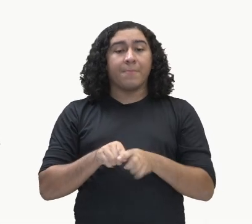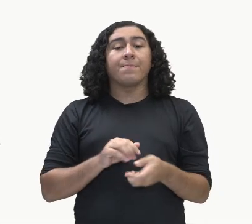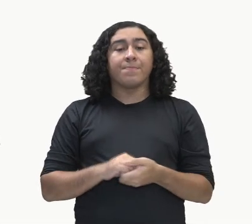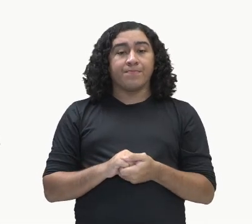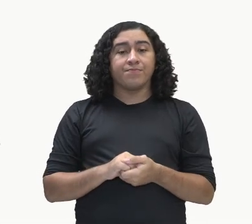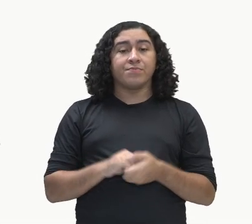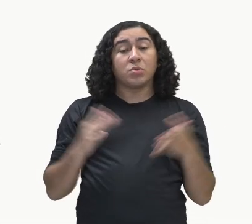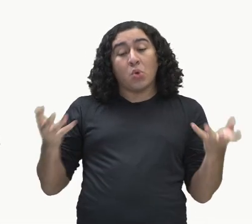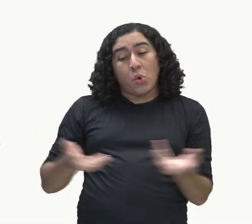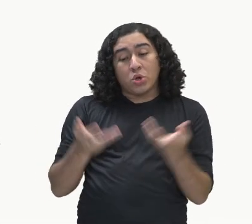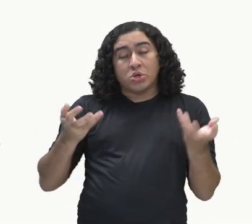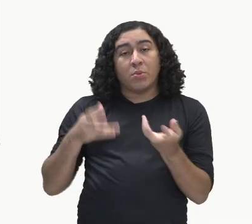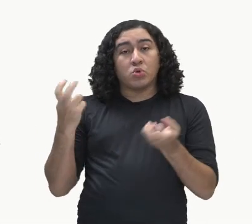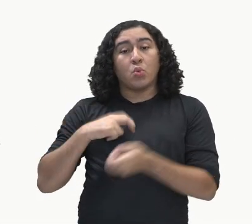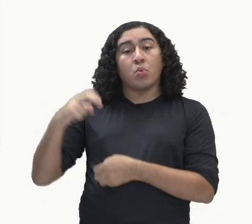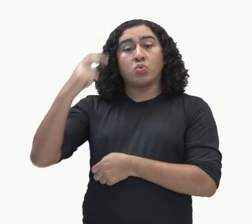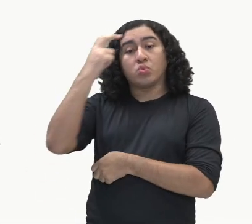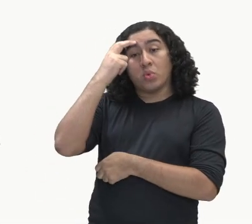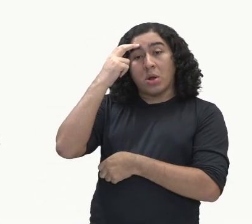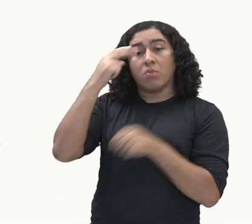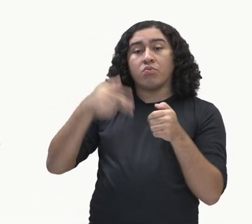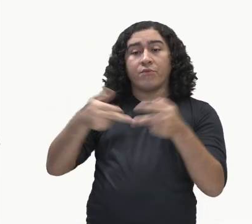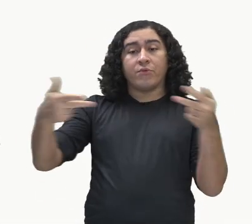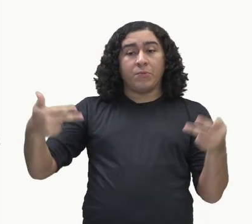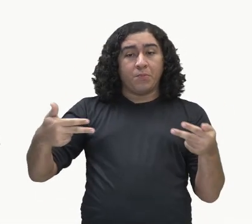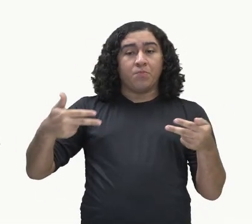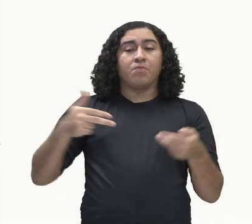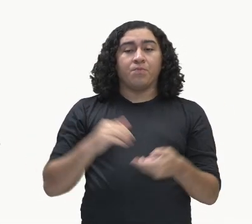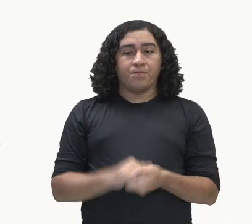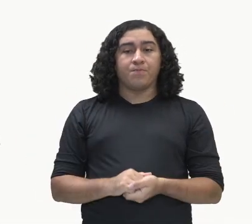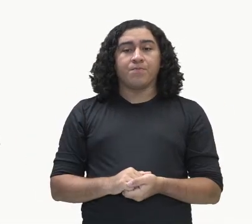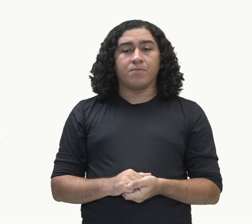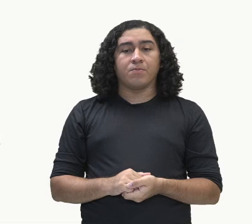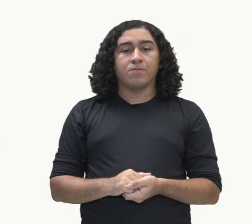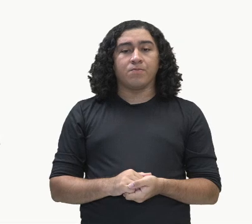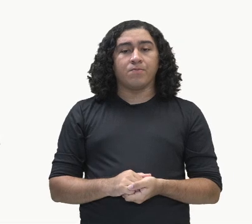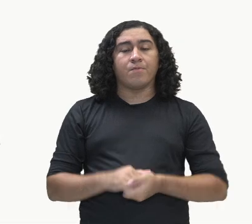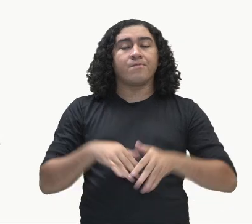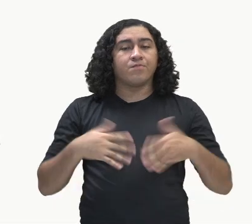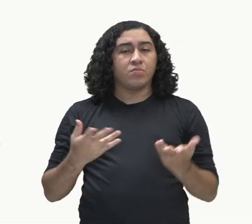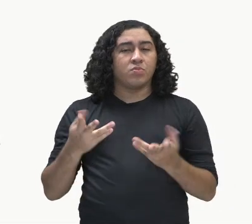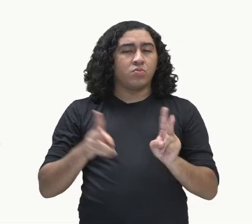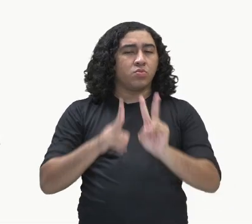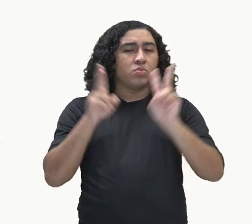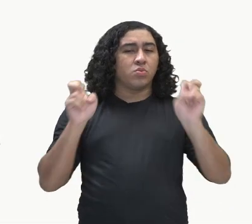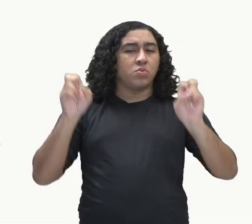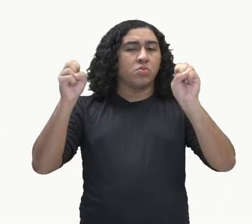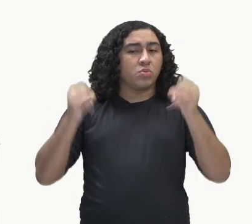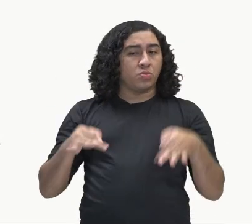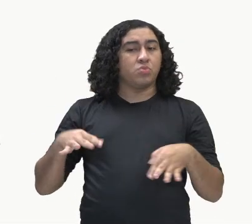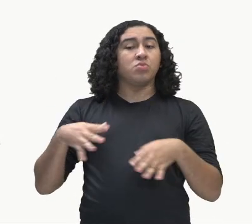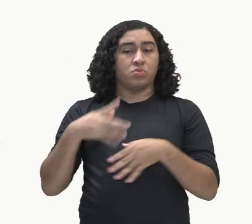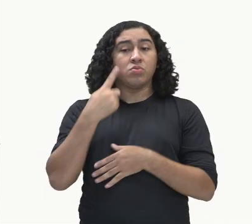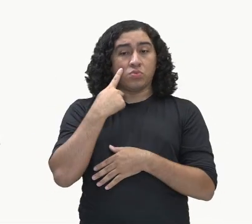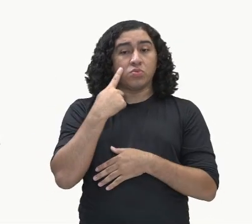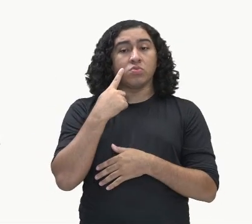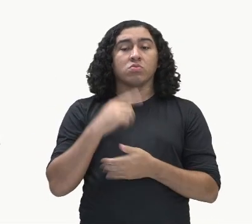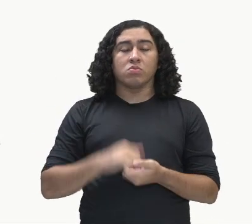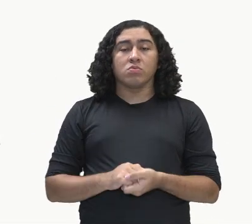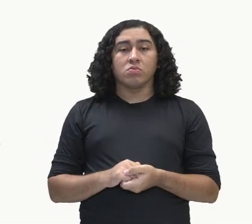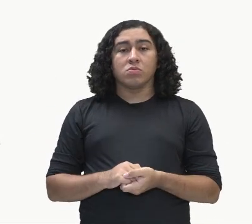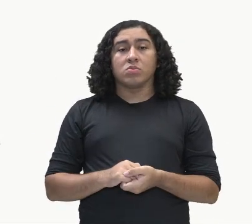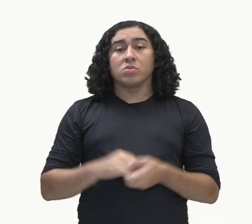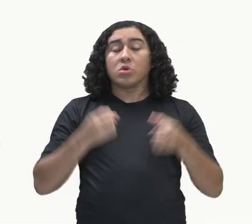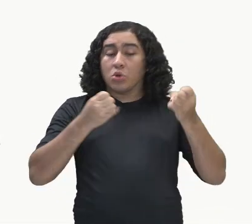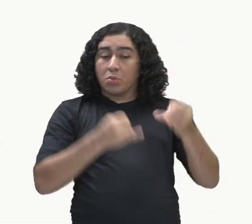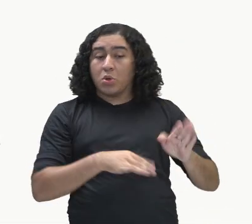pelo encorajamento da diversidade cultural. Então, basicamente, ele está falando sobre isso aqui. Ele está dando a